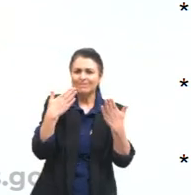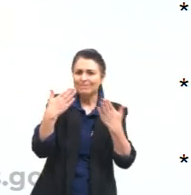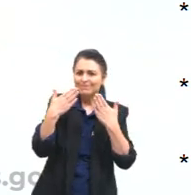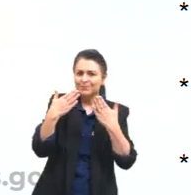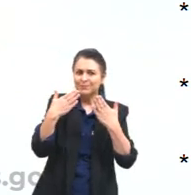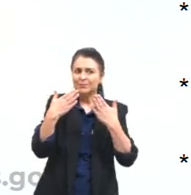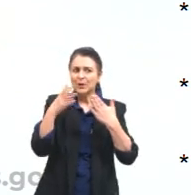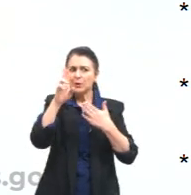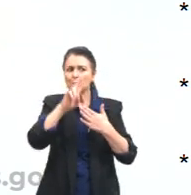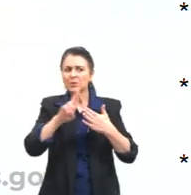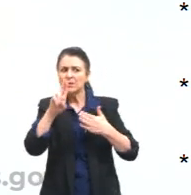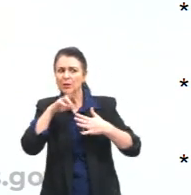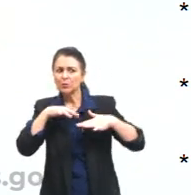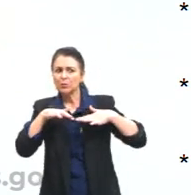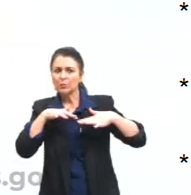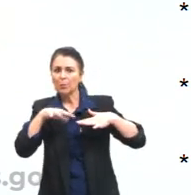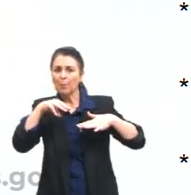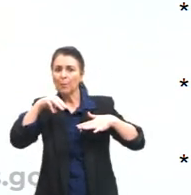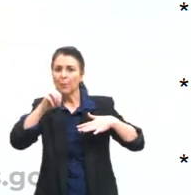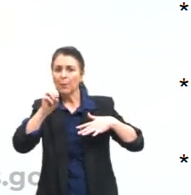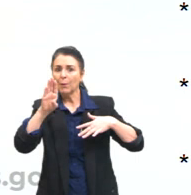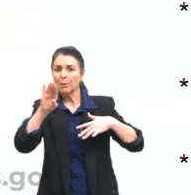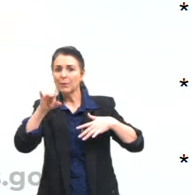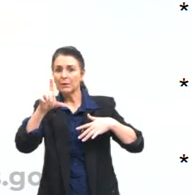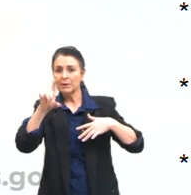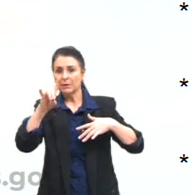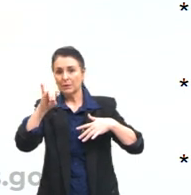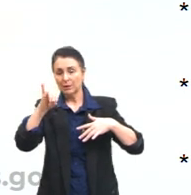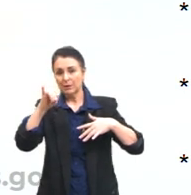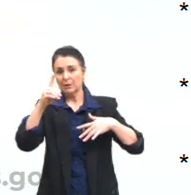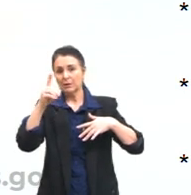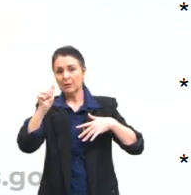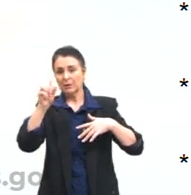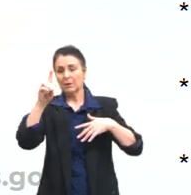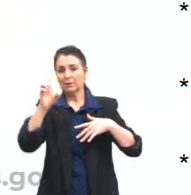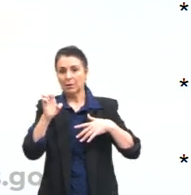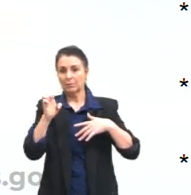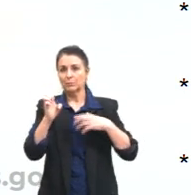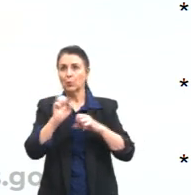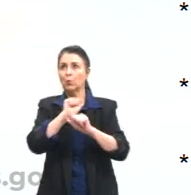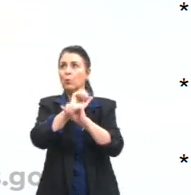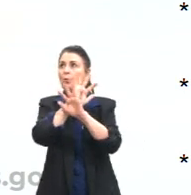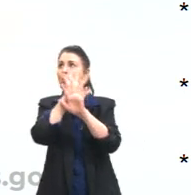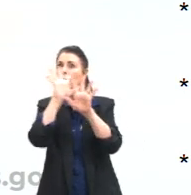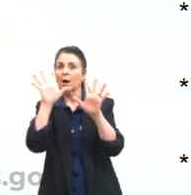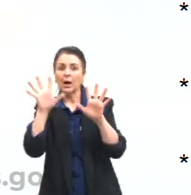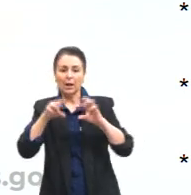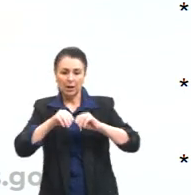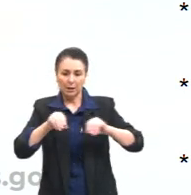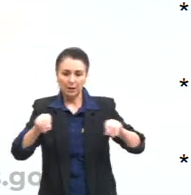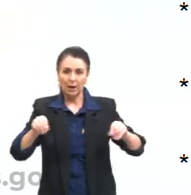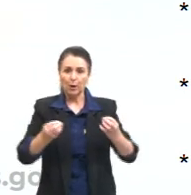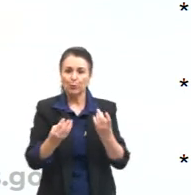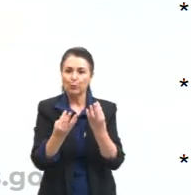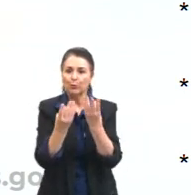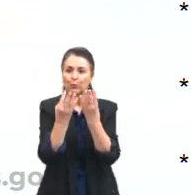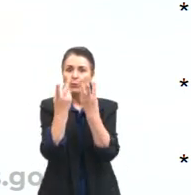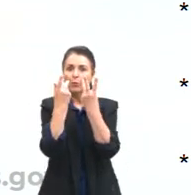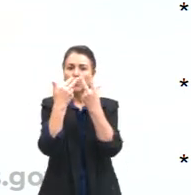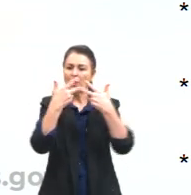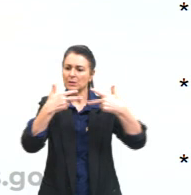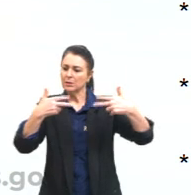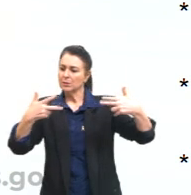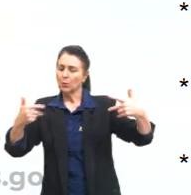do movimento né da mobilidade o aro a terra o fogo os elementos da natureza e Nas suas